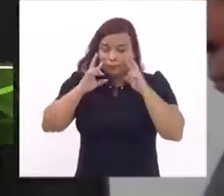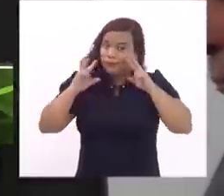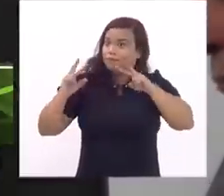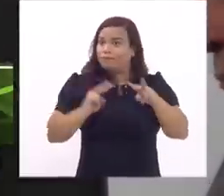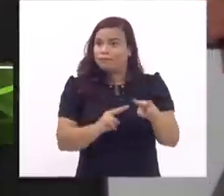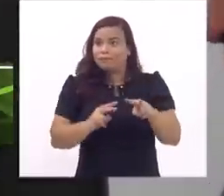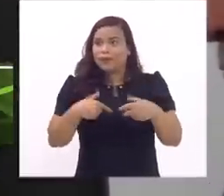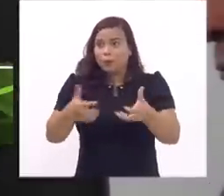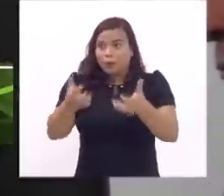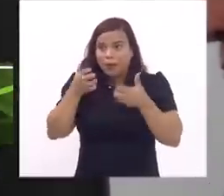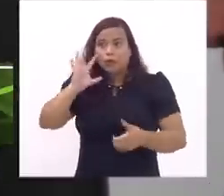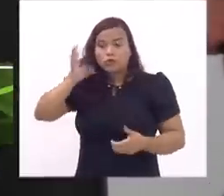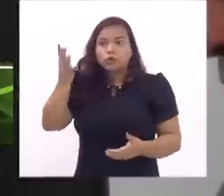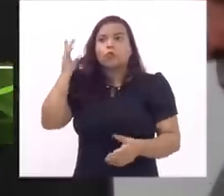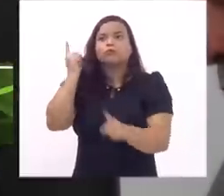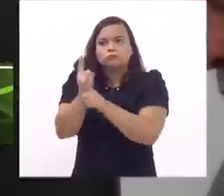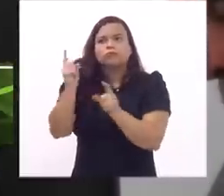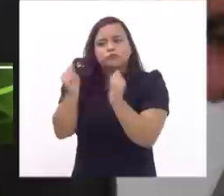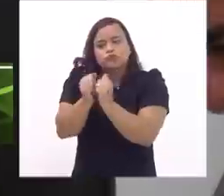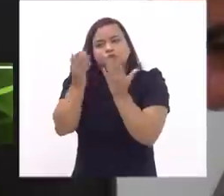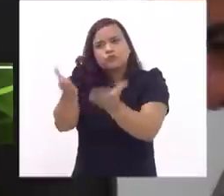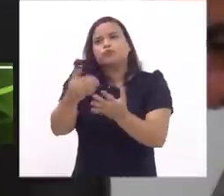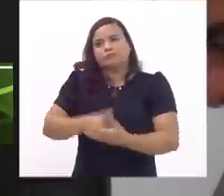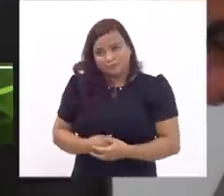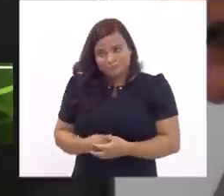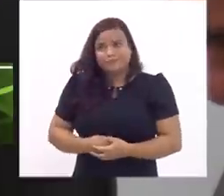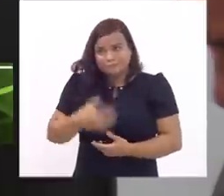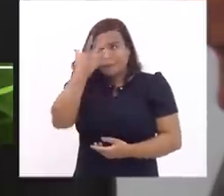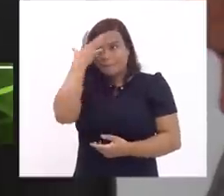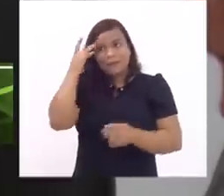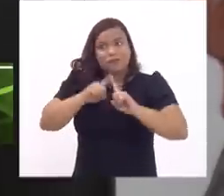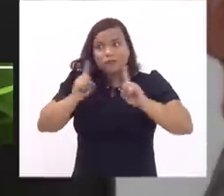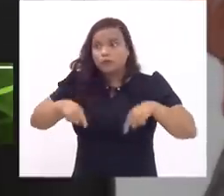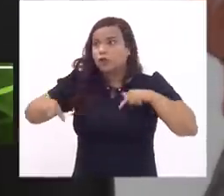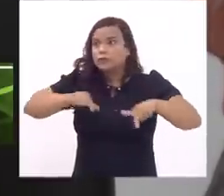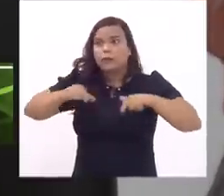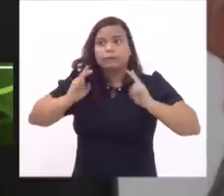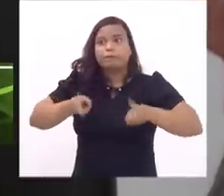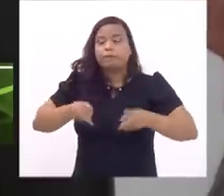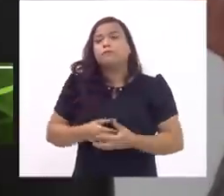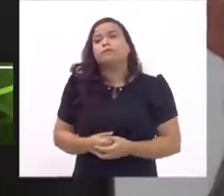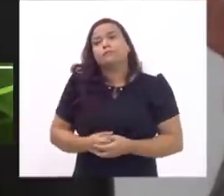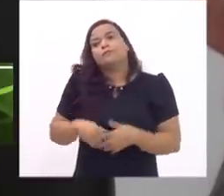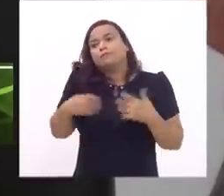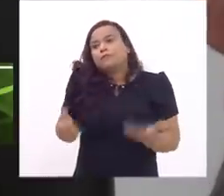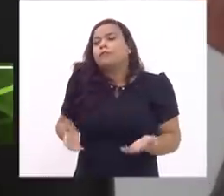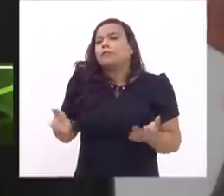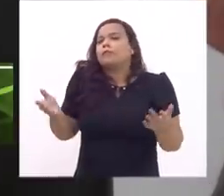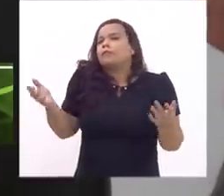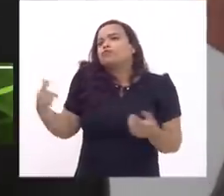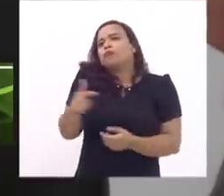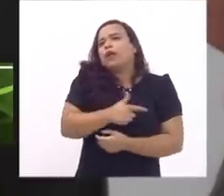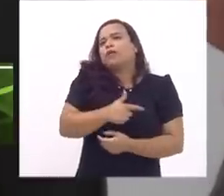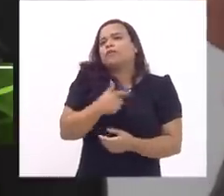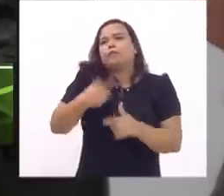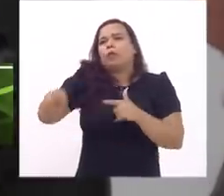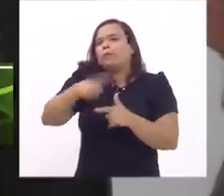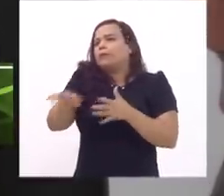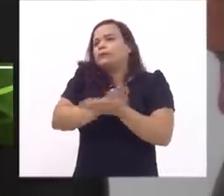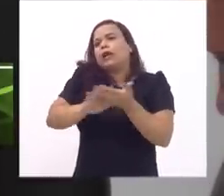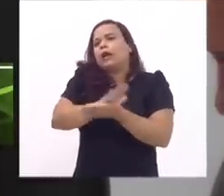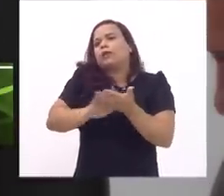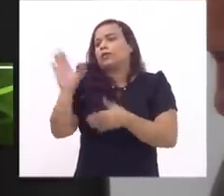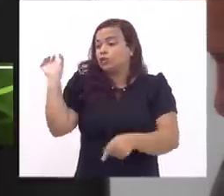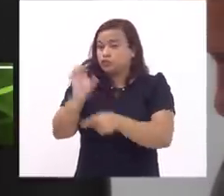achar a solução. Porque os servidores estão trabalhando. E, de fato, não tiveram problema. E o